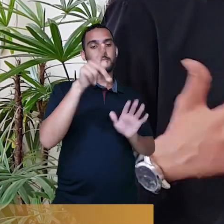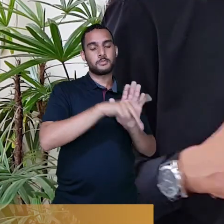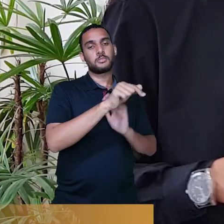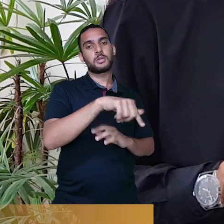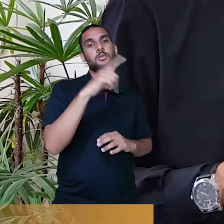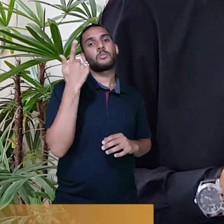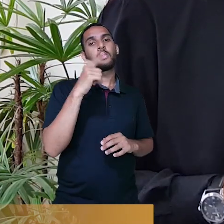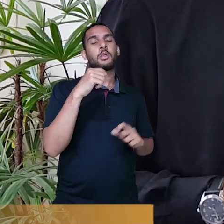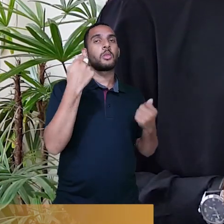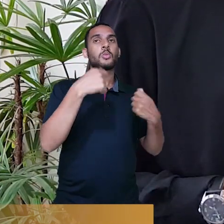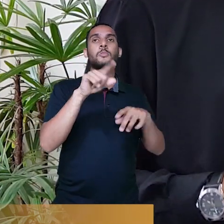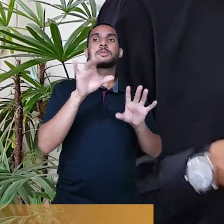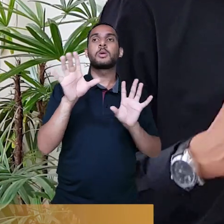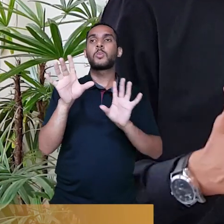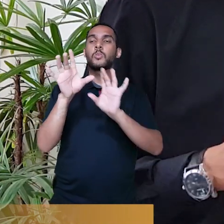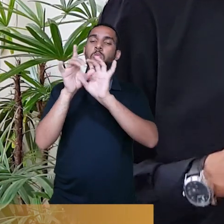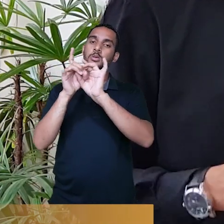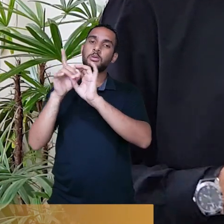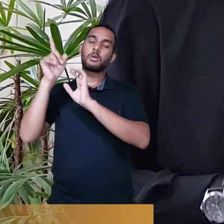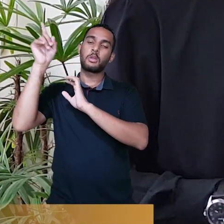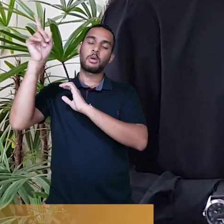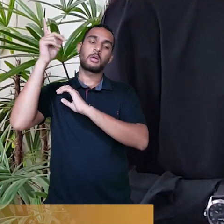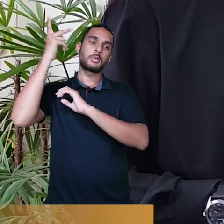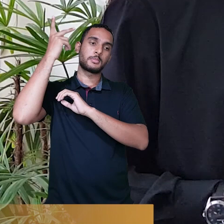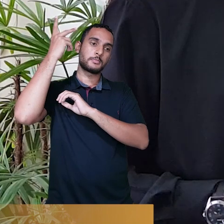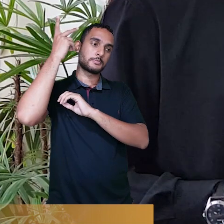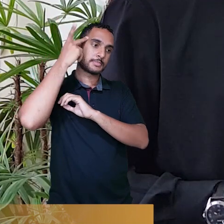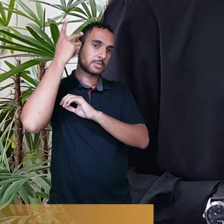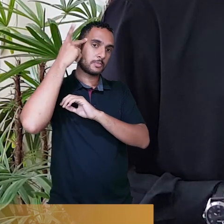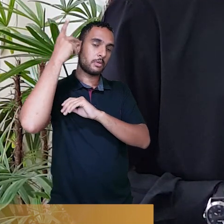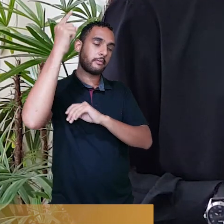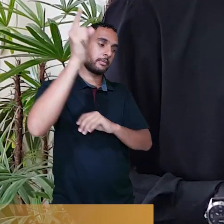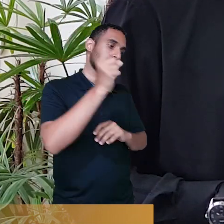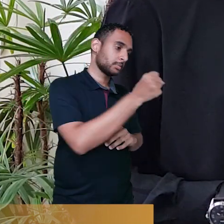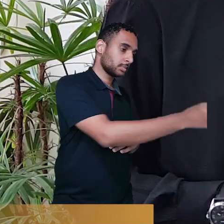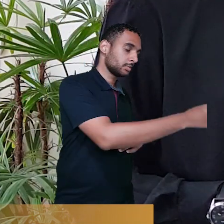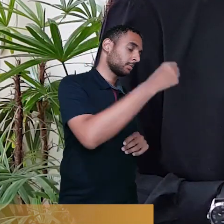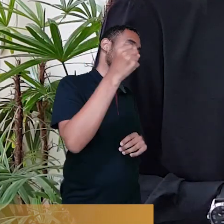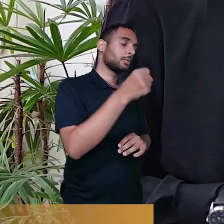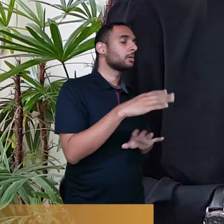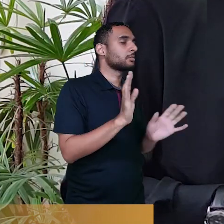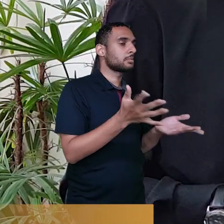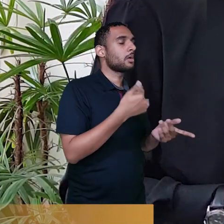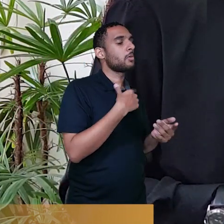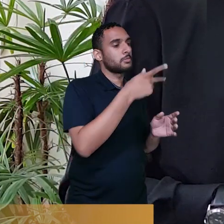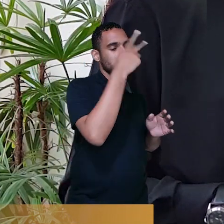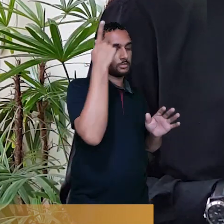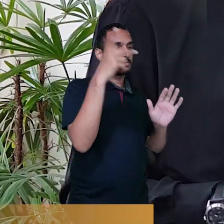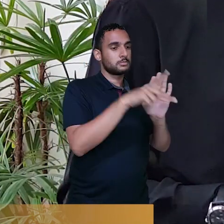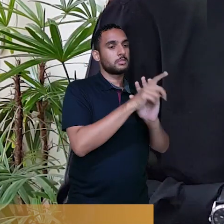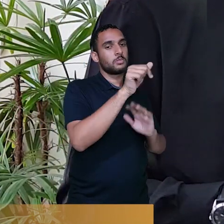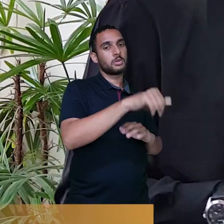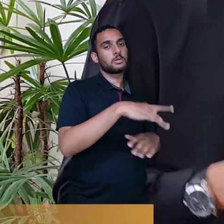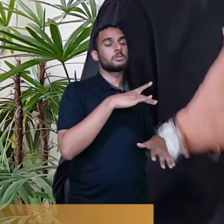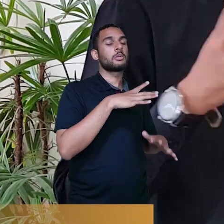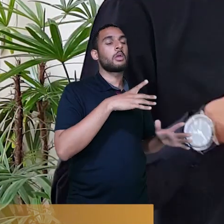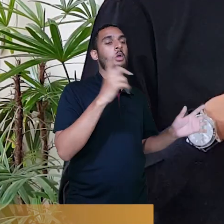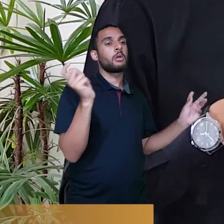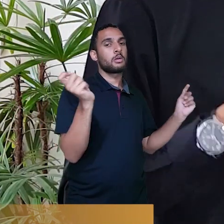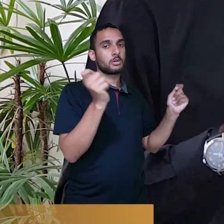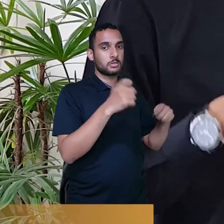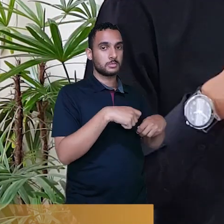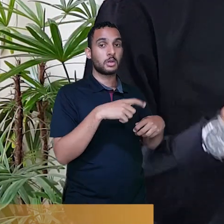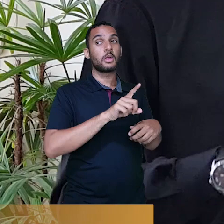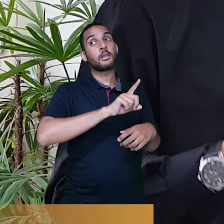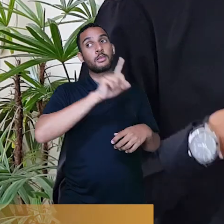nós não precisamos mais em colaboração e em comunhão com o pessoal é que administra essa formação de são paulo nós temos